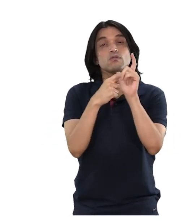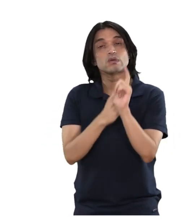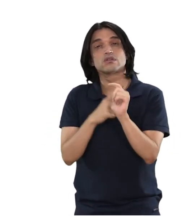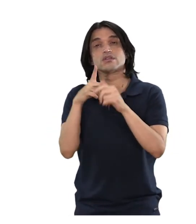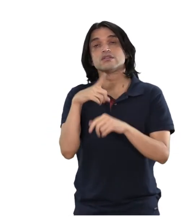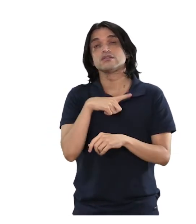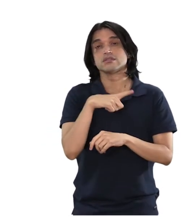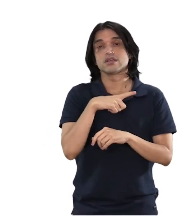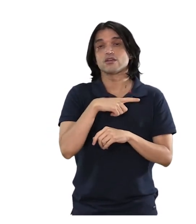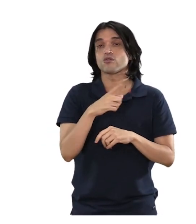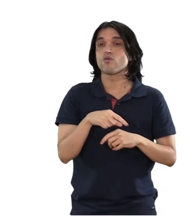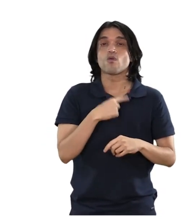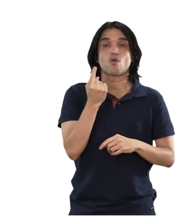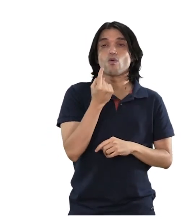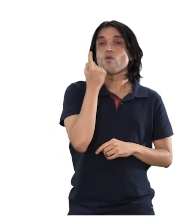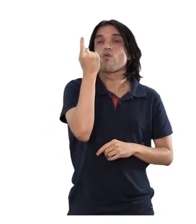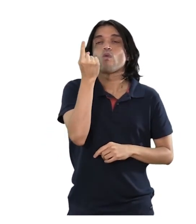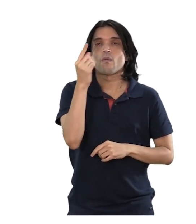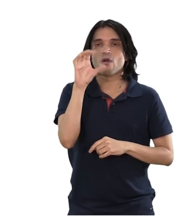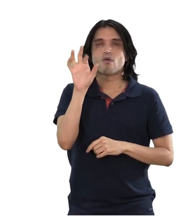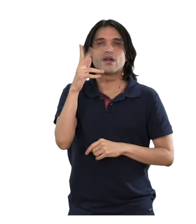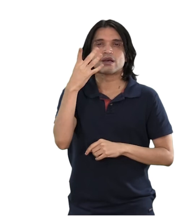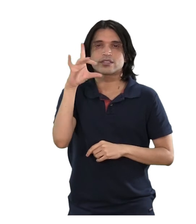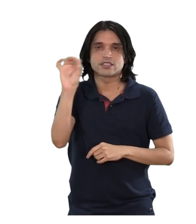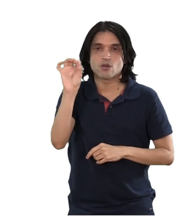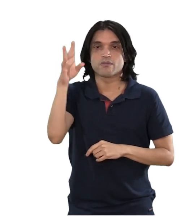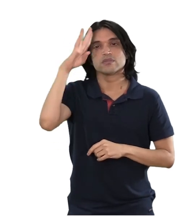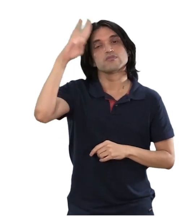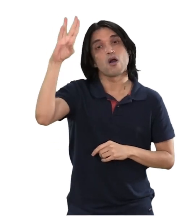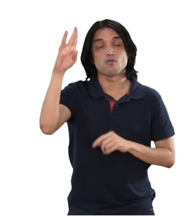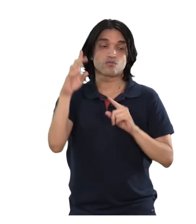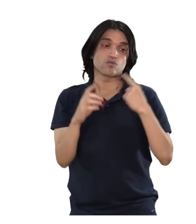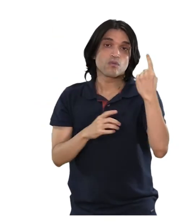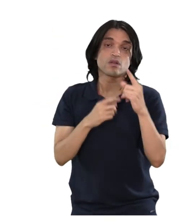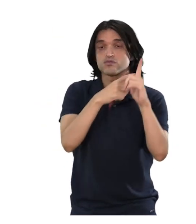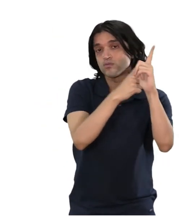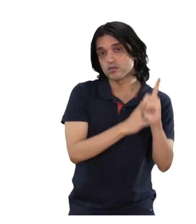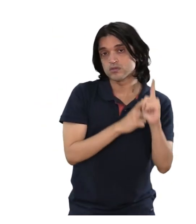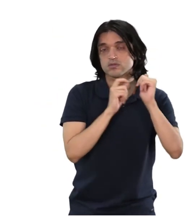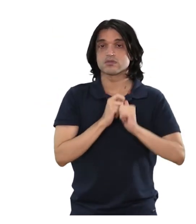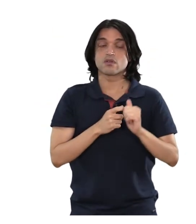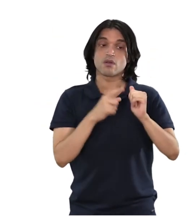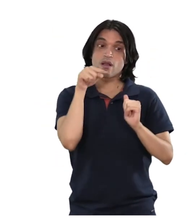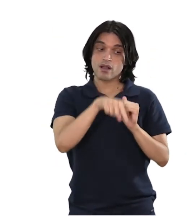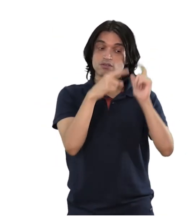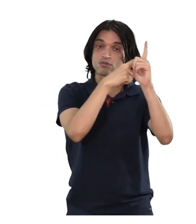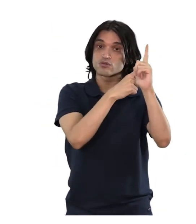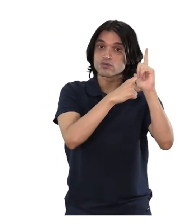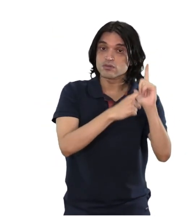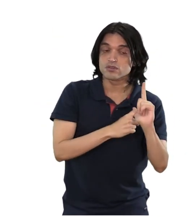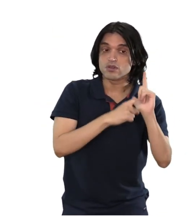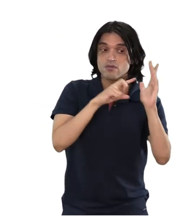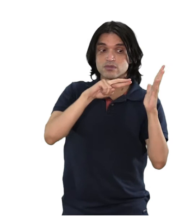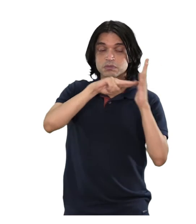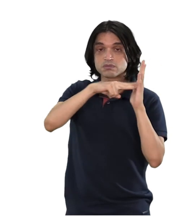subordinadas exercem uma função sintática em relação à oração principal. Complementam, assim, o seu sentido